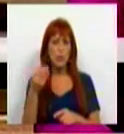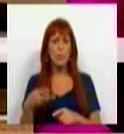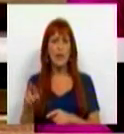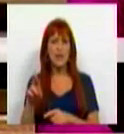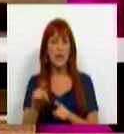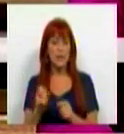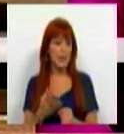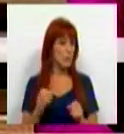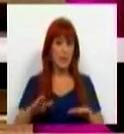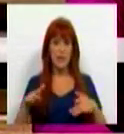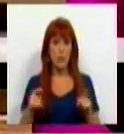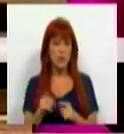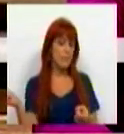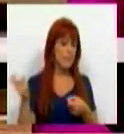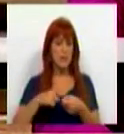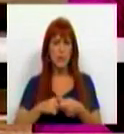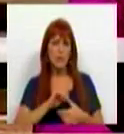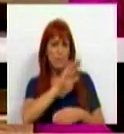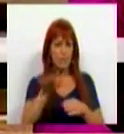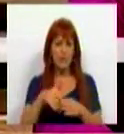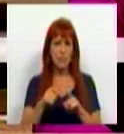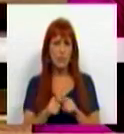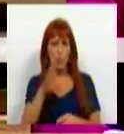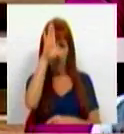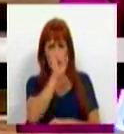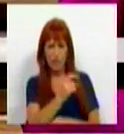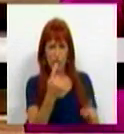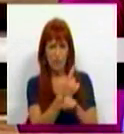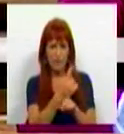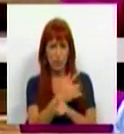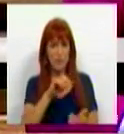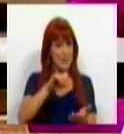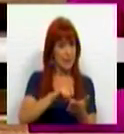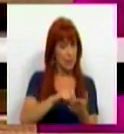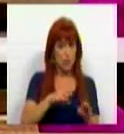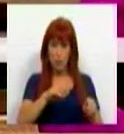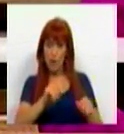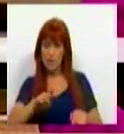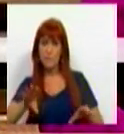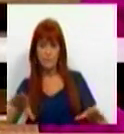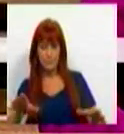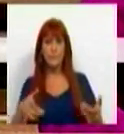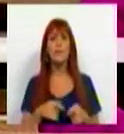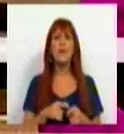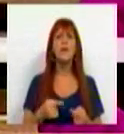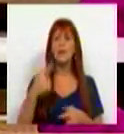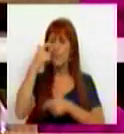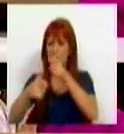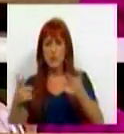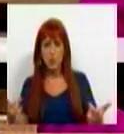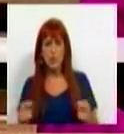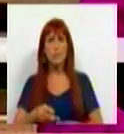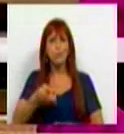ser, desde o início, uma parceria participada por governos, central, local, regional, cidadãos